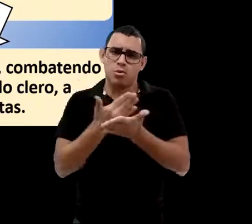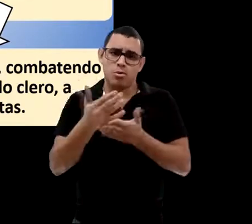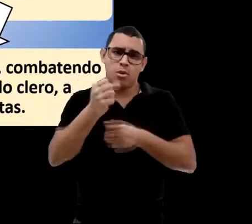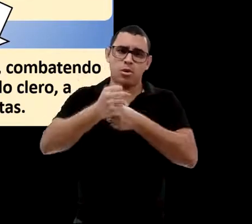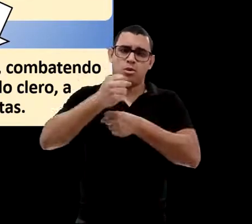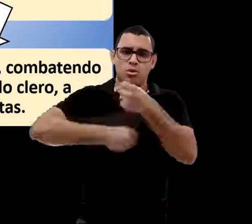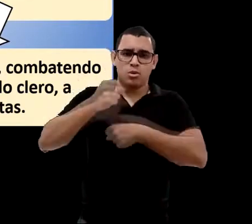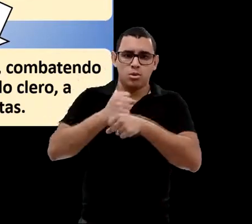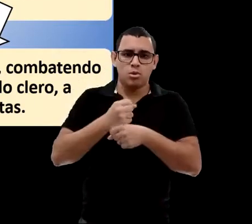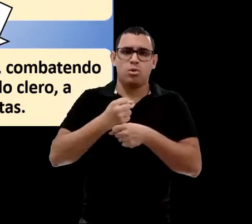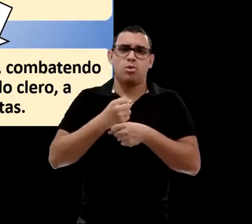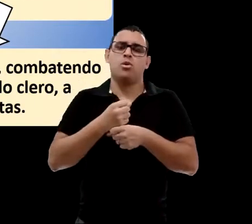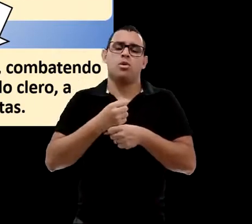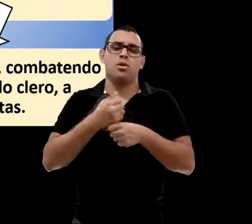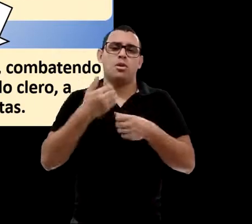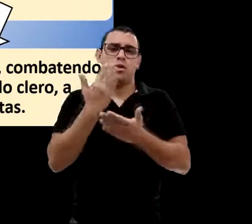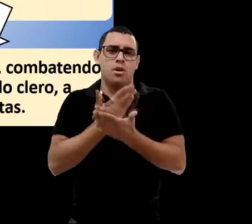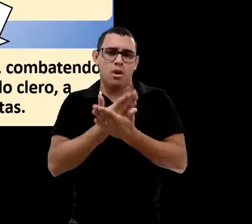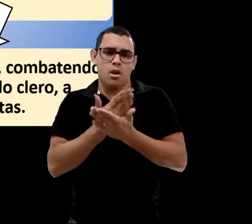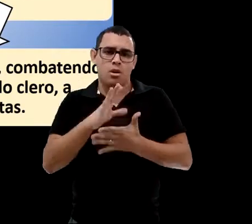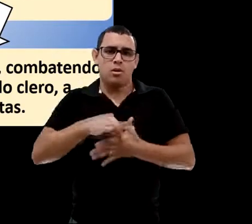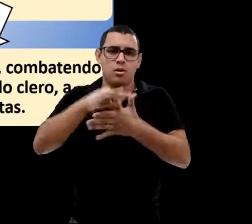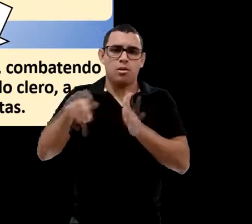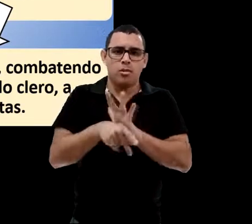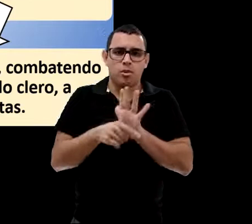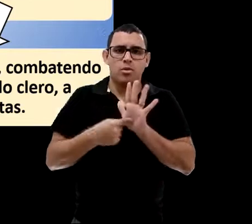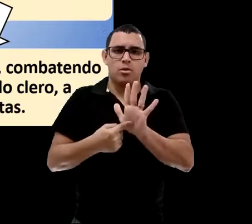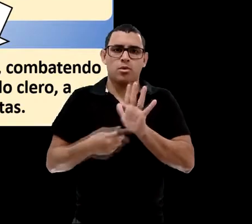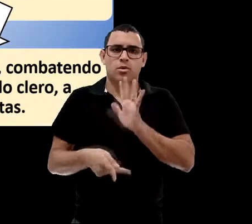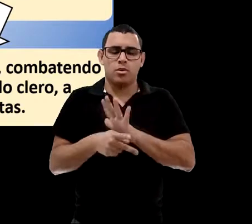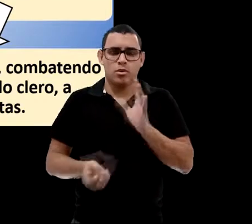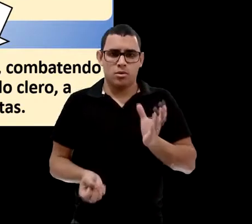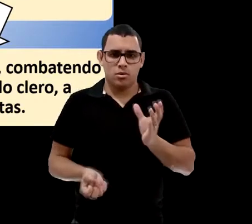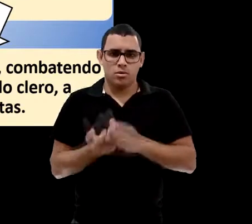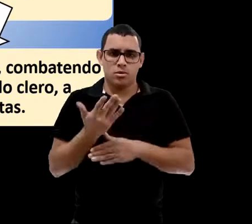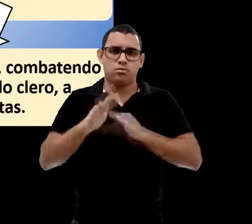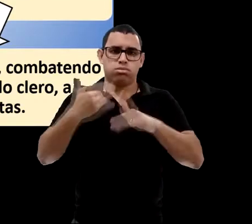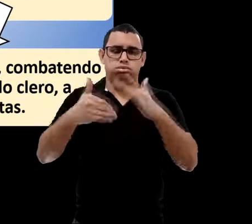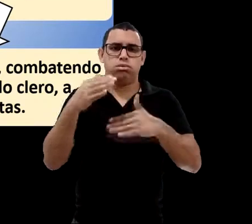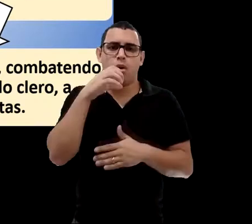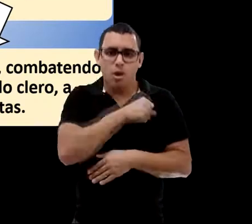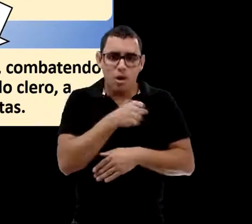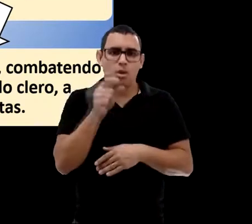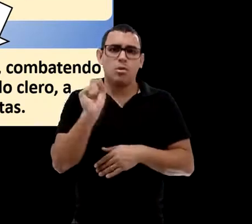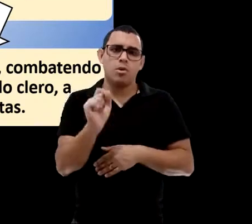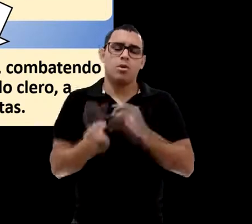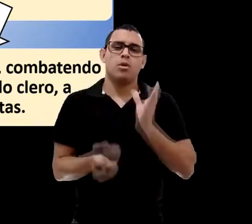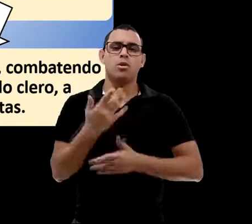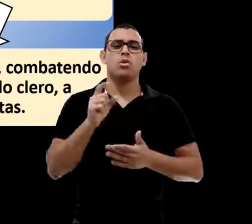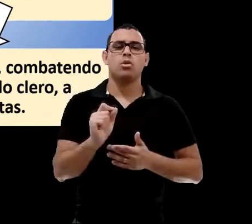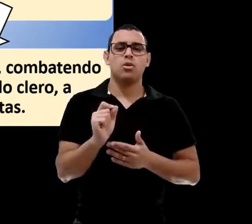lá no início do ano, ainda em aulas presenciais, né, que havia o teocentrismo, aí como vem o renascimento, aí começa a se